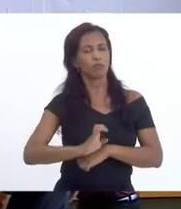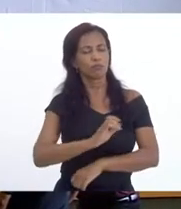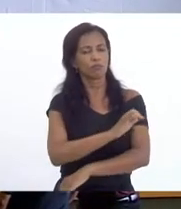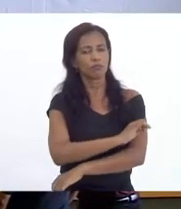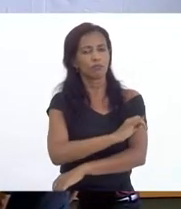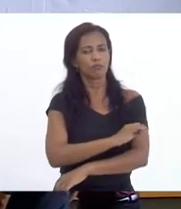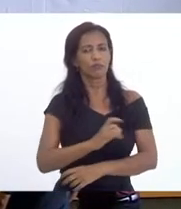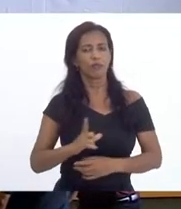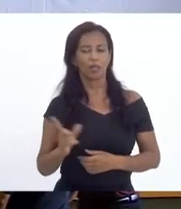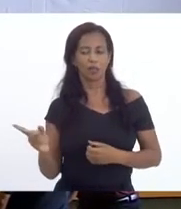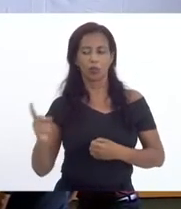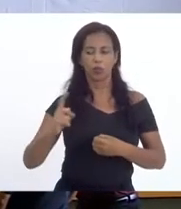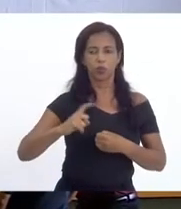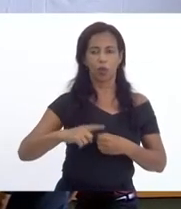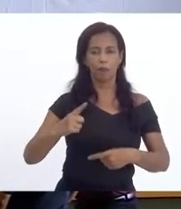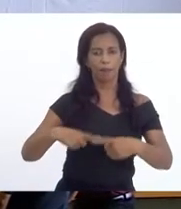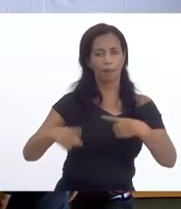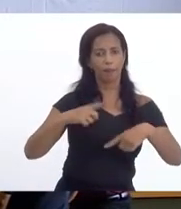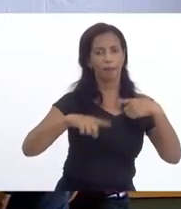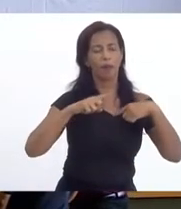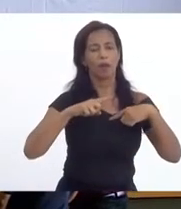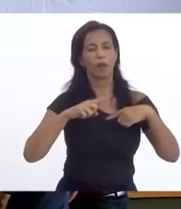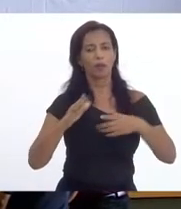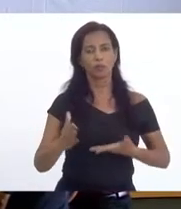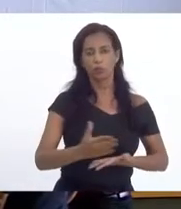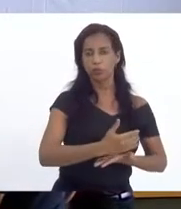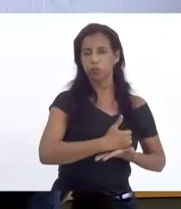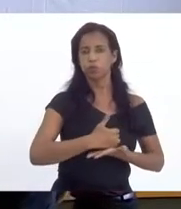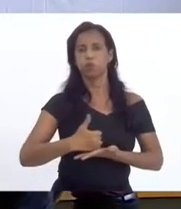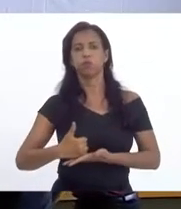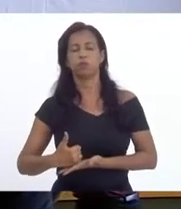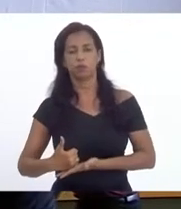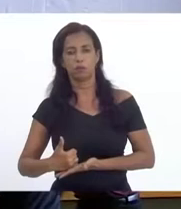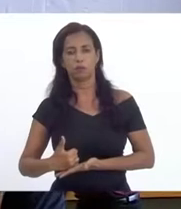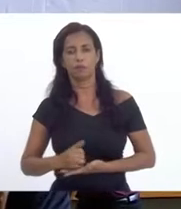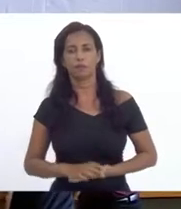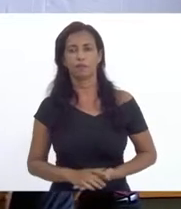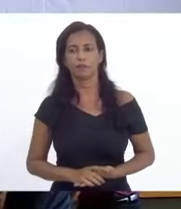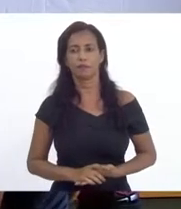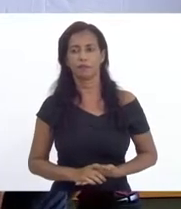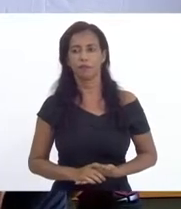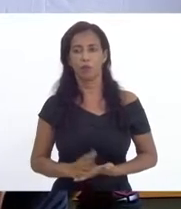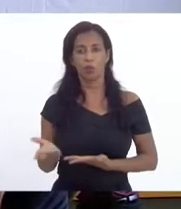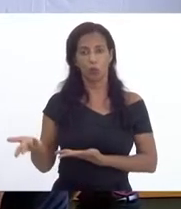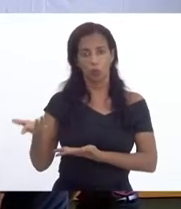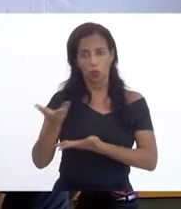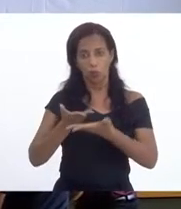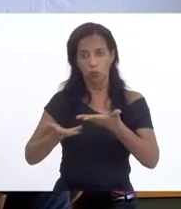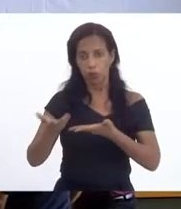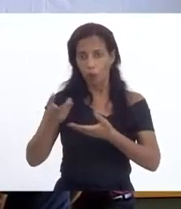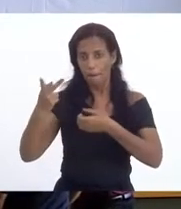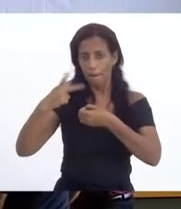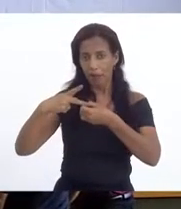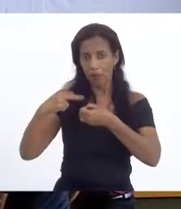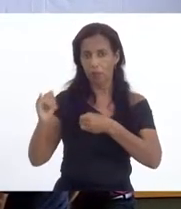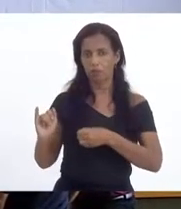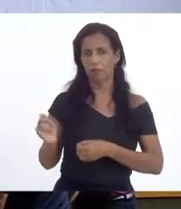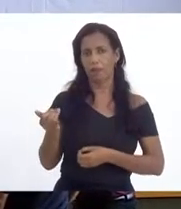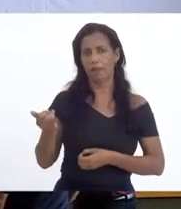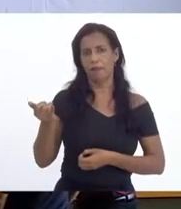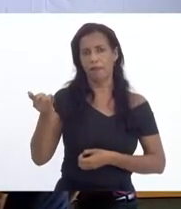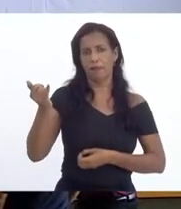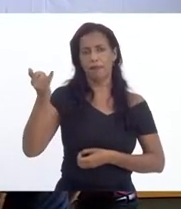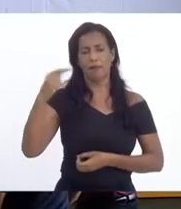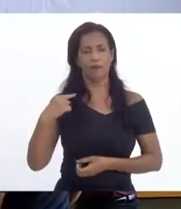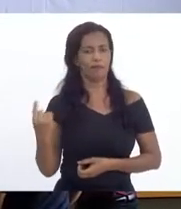está se recuperando, em especial da sua arrecadação, os royalties têm crescido,